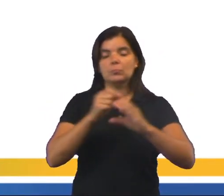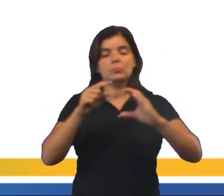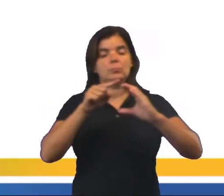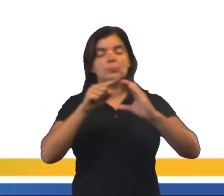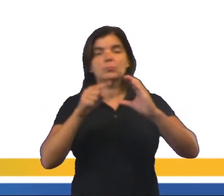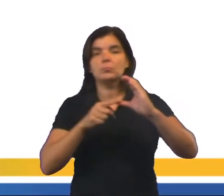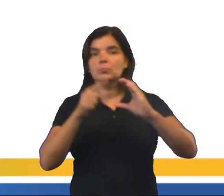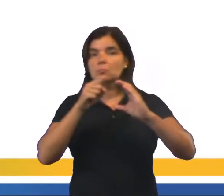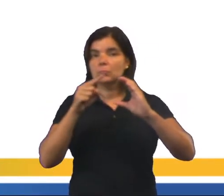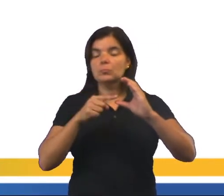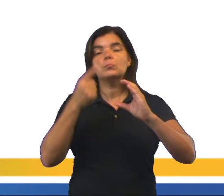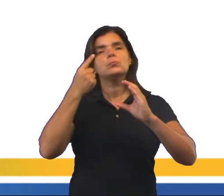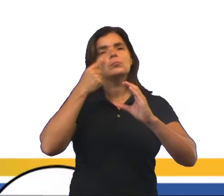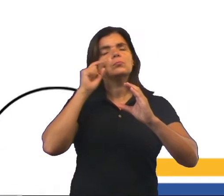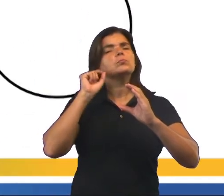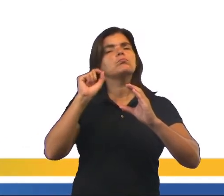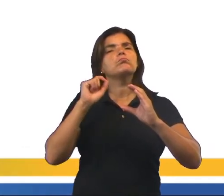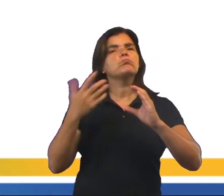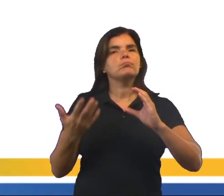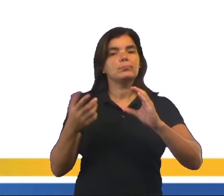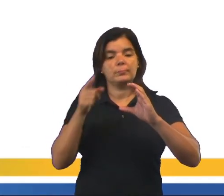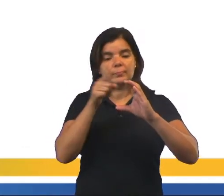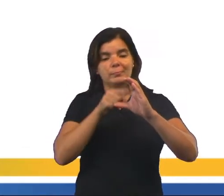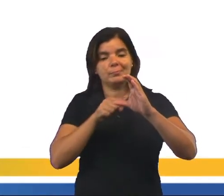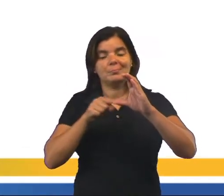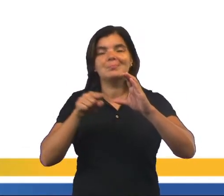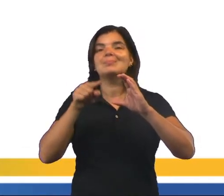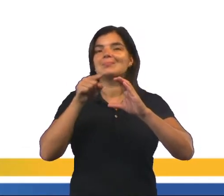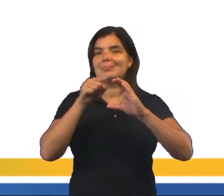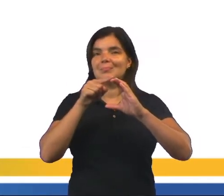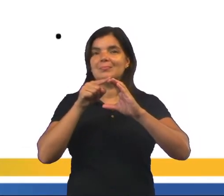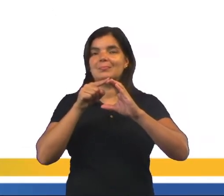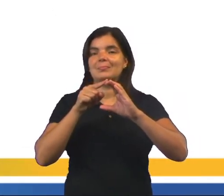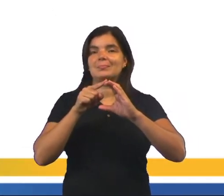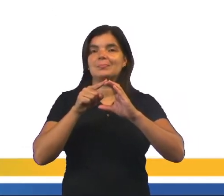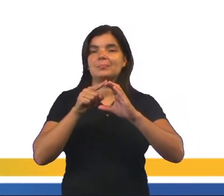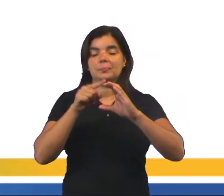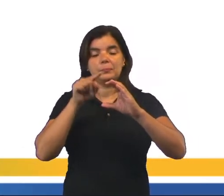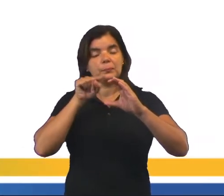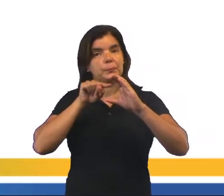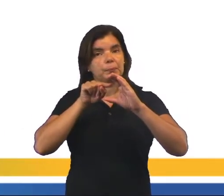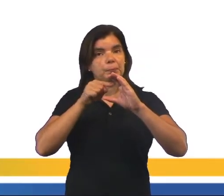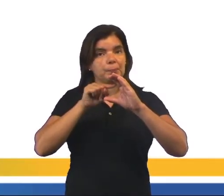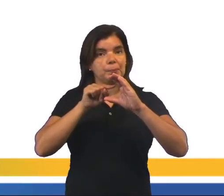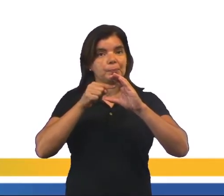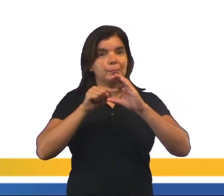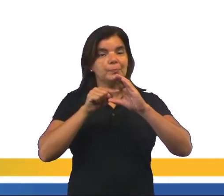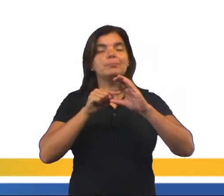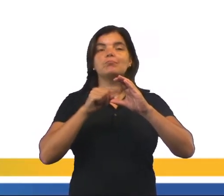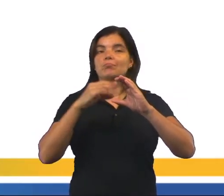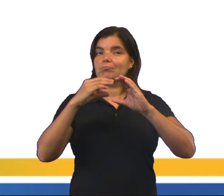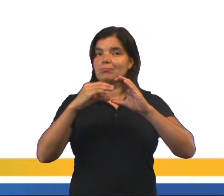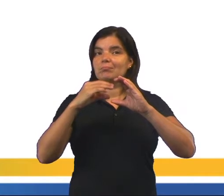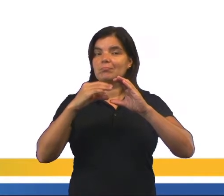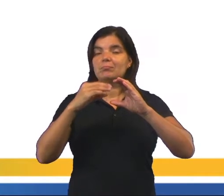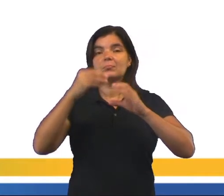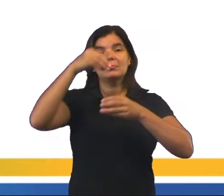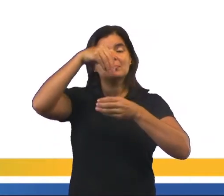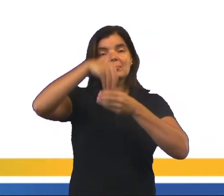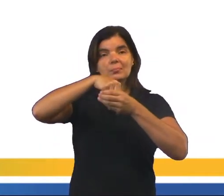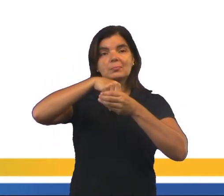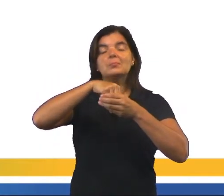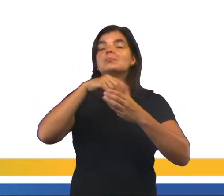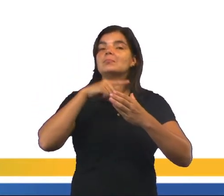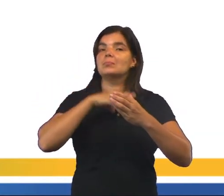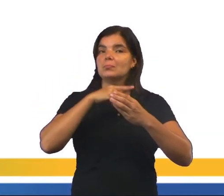círculo, temos que imaginar uma circunferência. Olha aqui, pessoal, uma circunferência, não é isso? Nosso centro. E dentro